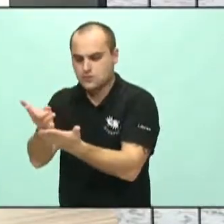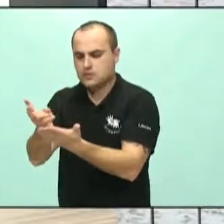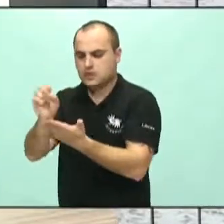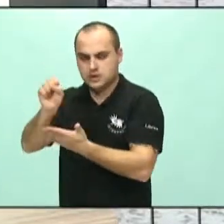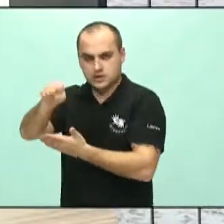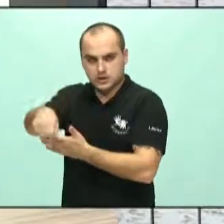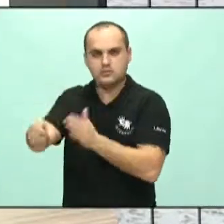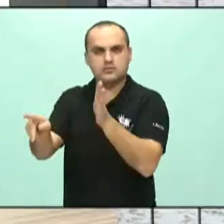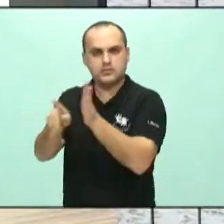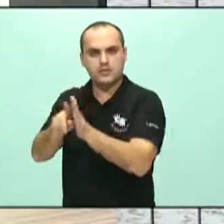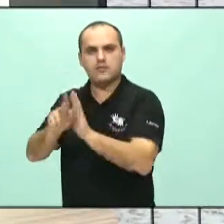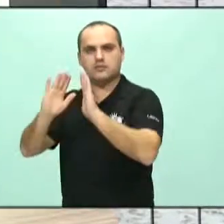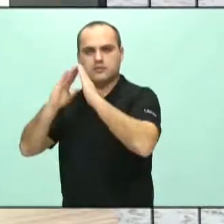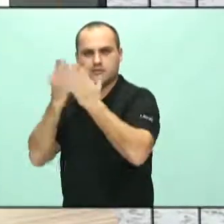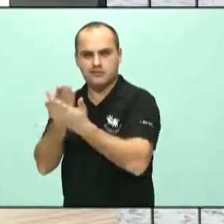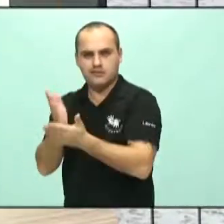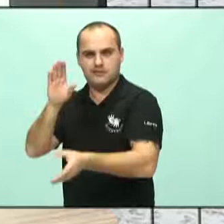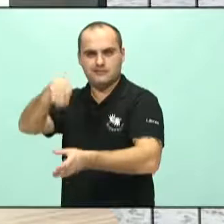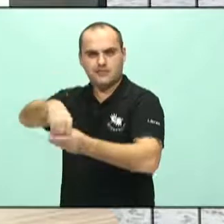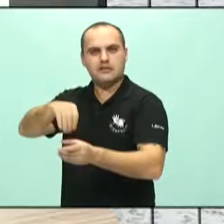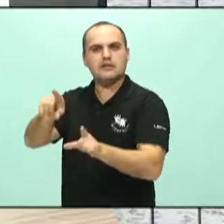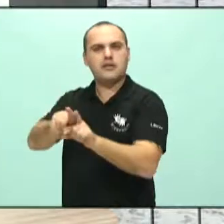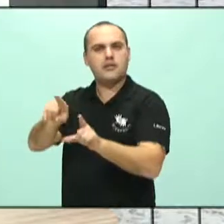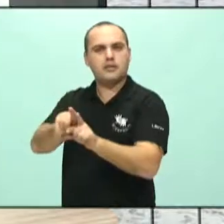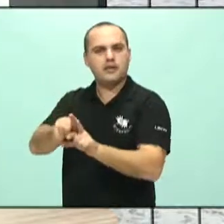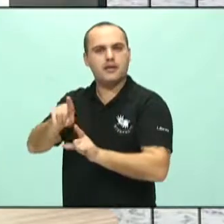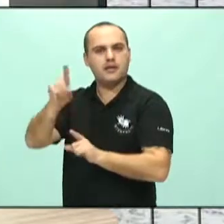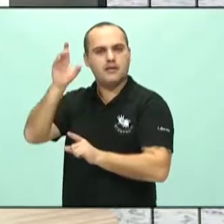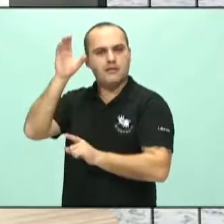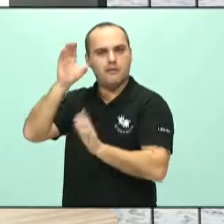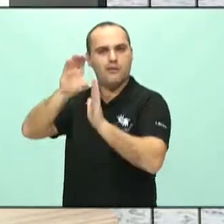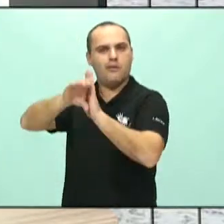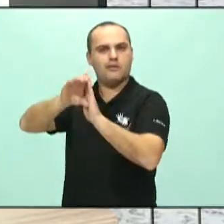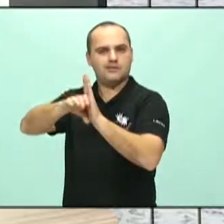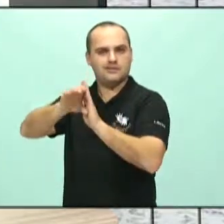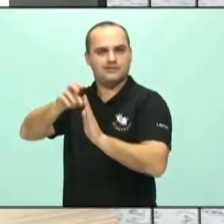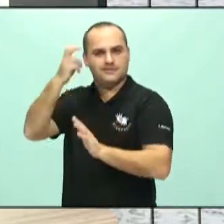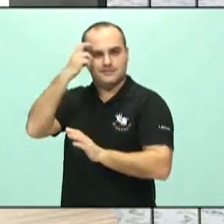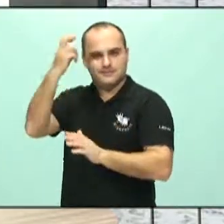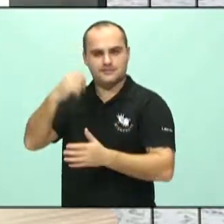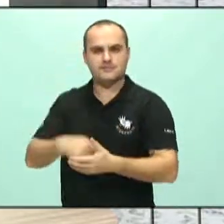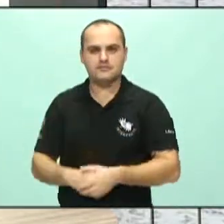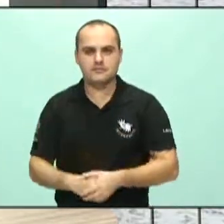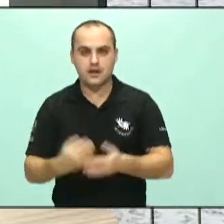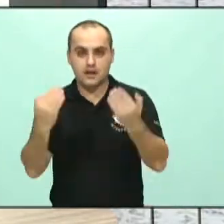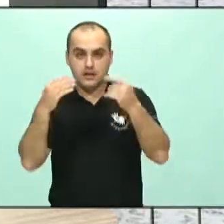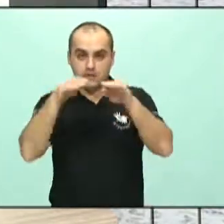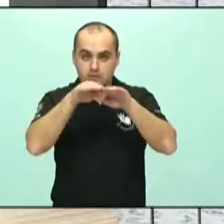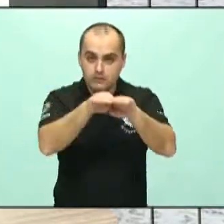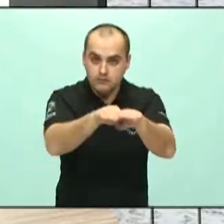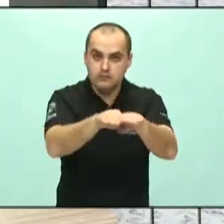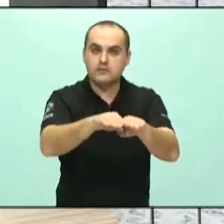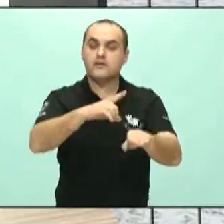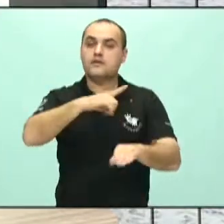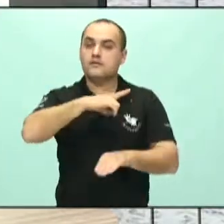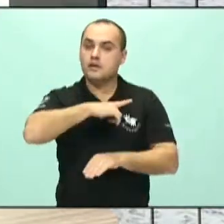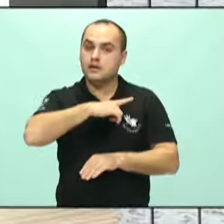da educação nas escolas e do conceito de cultura, né? Na parte de inclusão, virá o